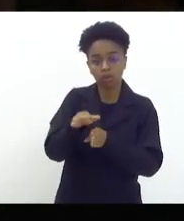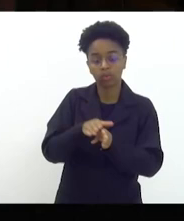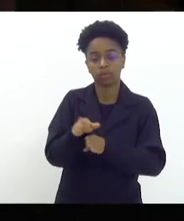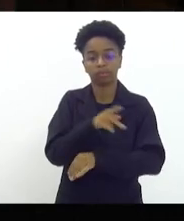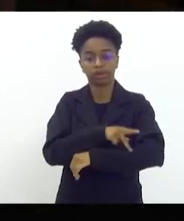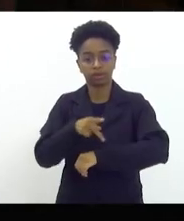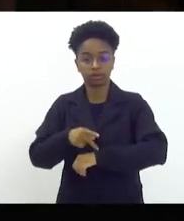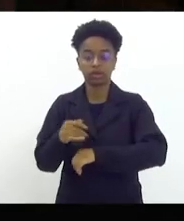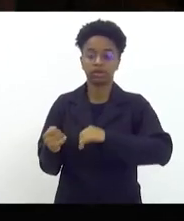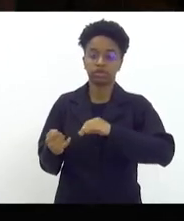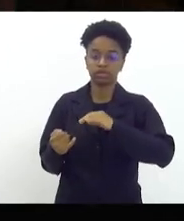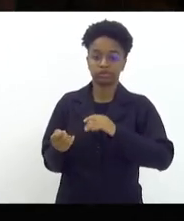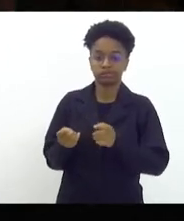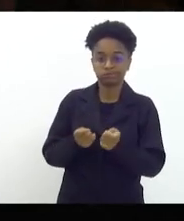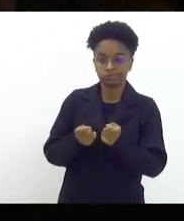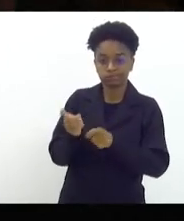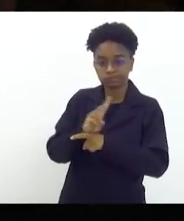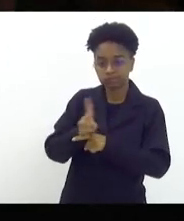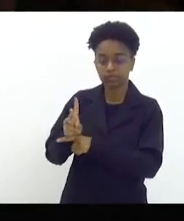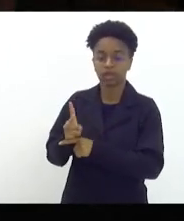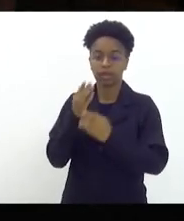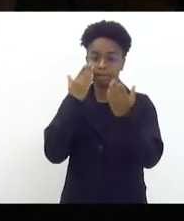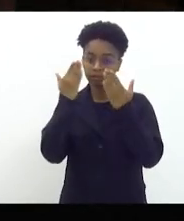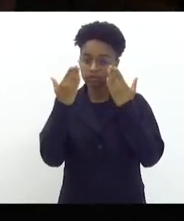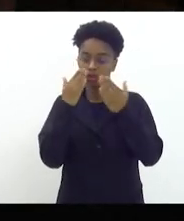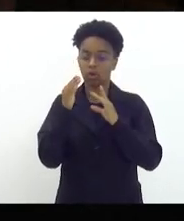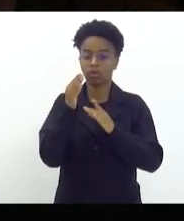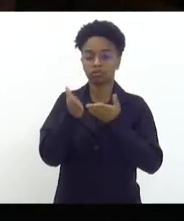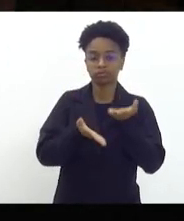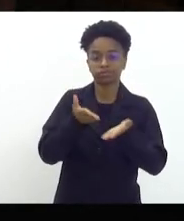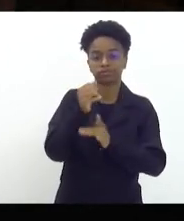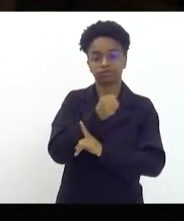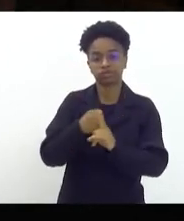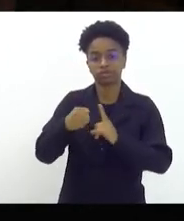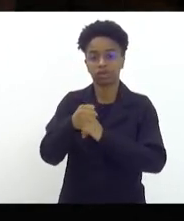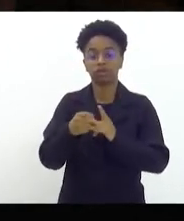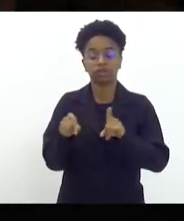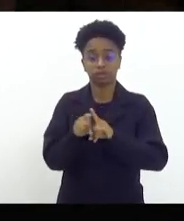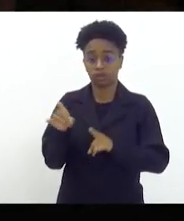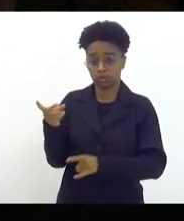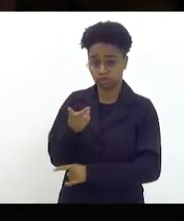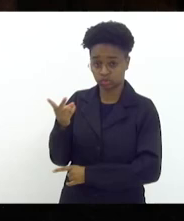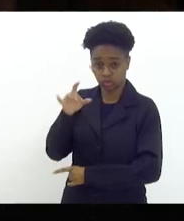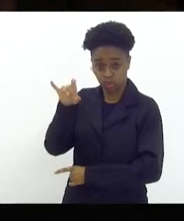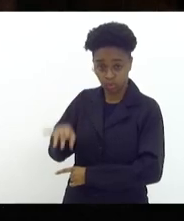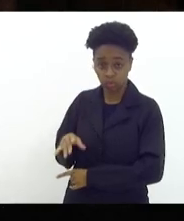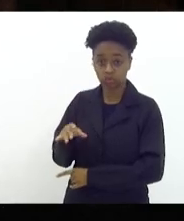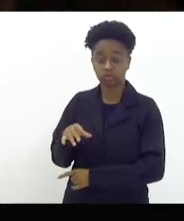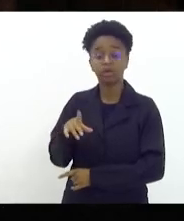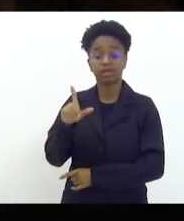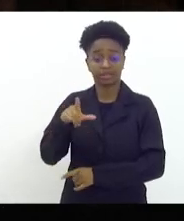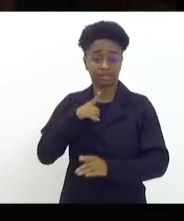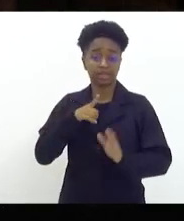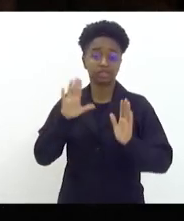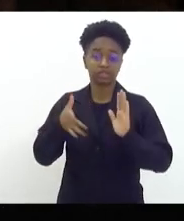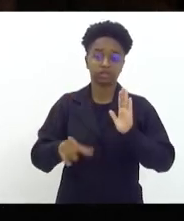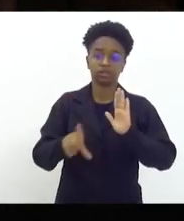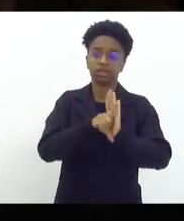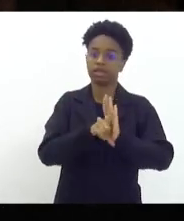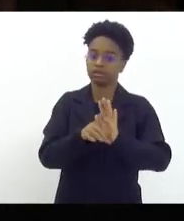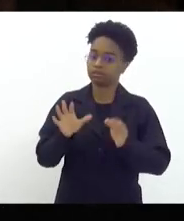inspetores psicólogos assistentes sociais senha desses dois últimos profissionais uma previsão legal